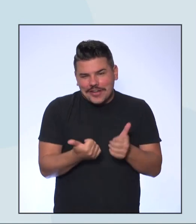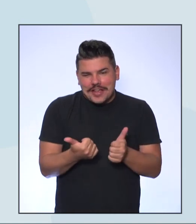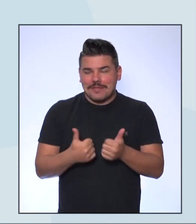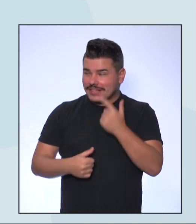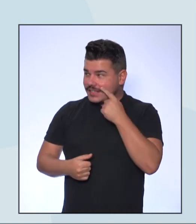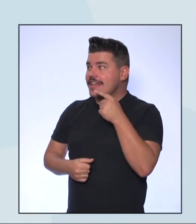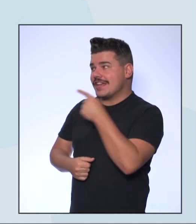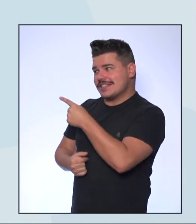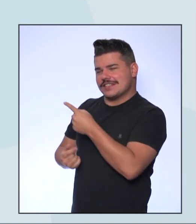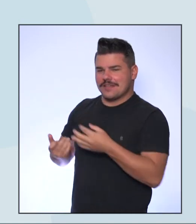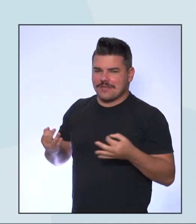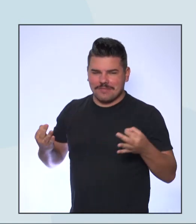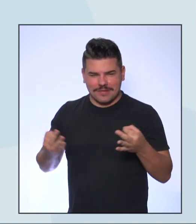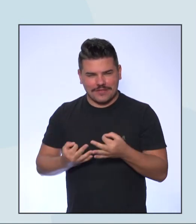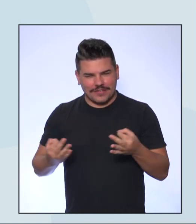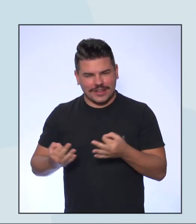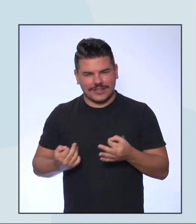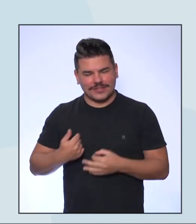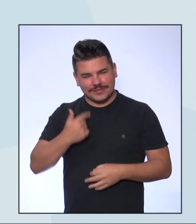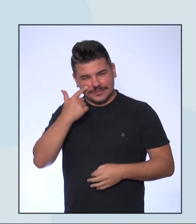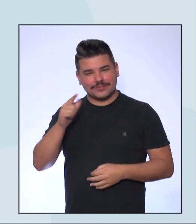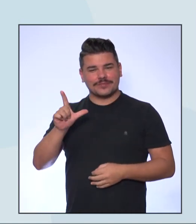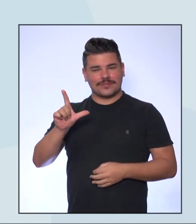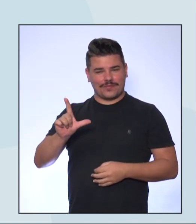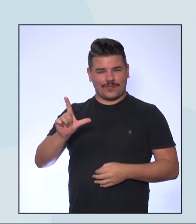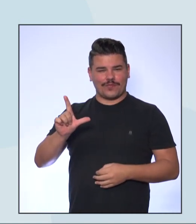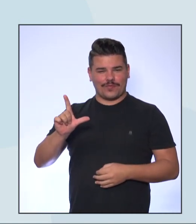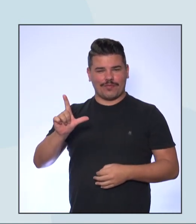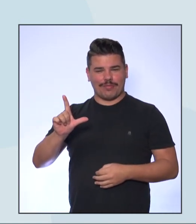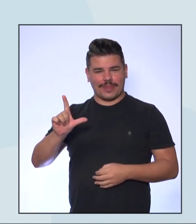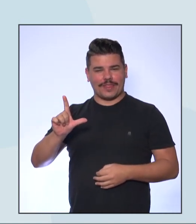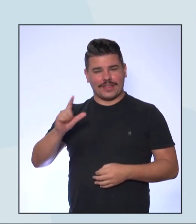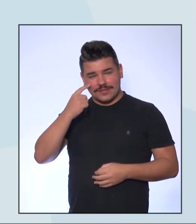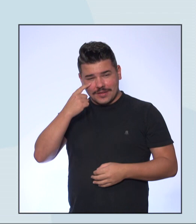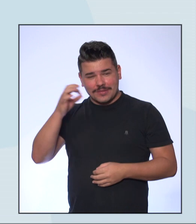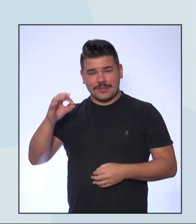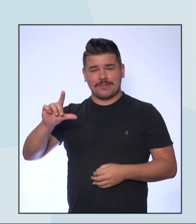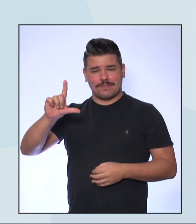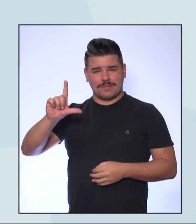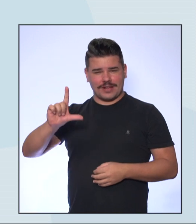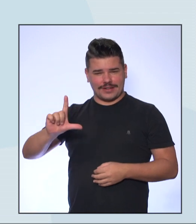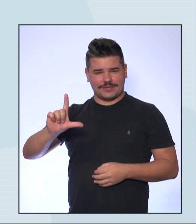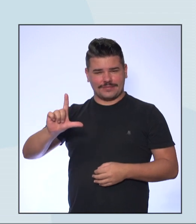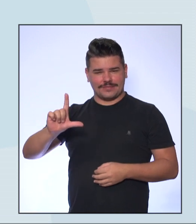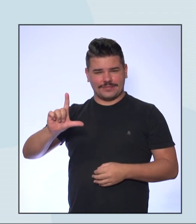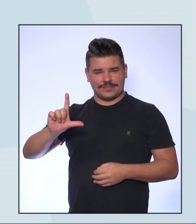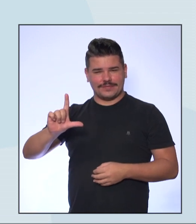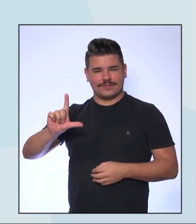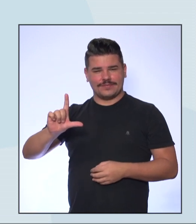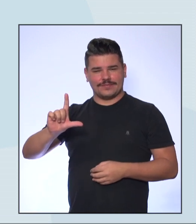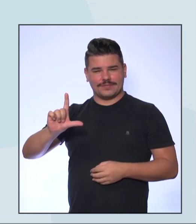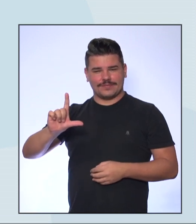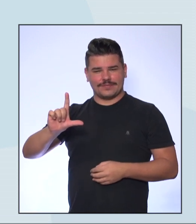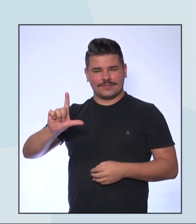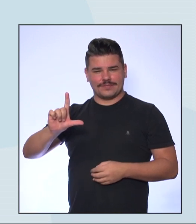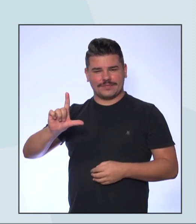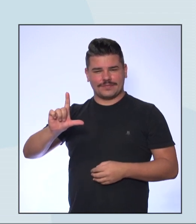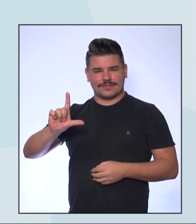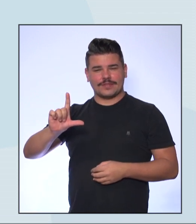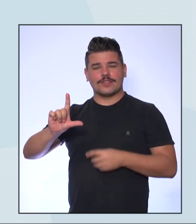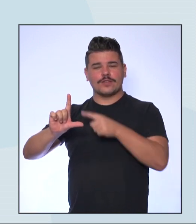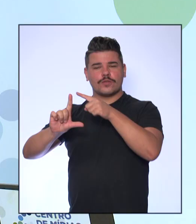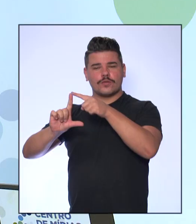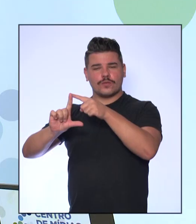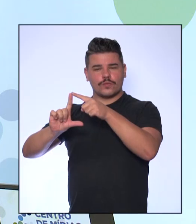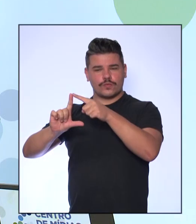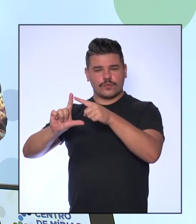Quero que vocês observem que a figura ela tem um ângulo de 90 graus, né? Tem um ângulo aqui que é o chamado, que a